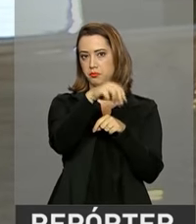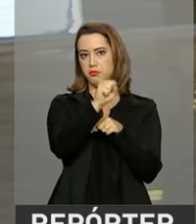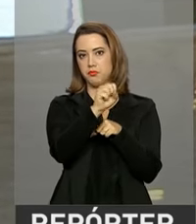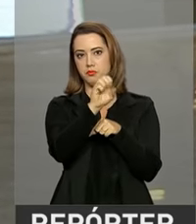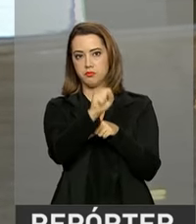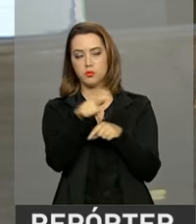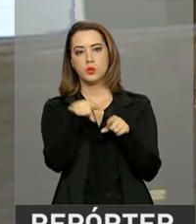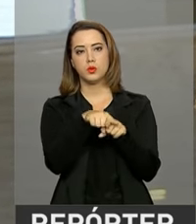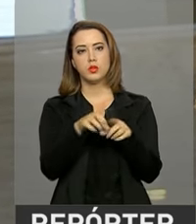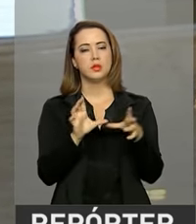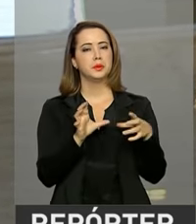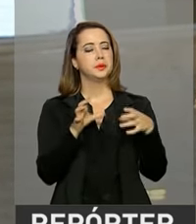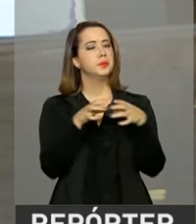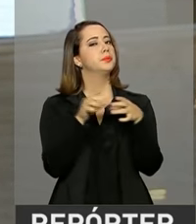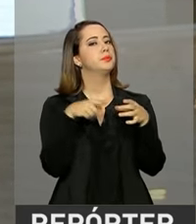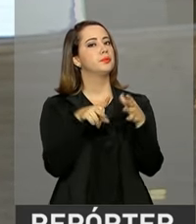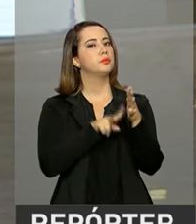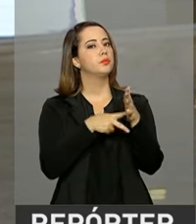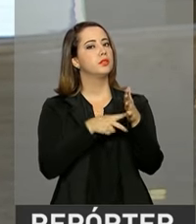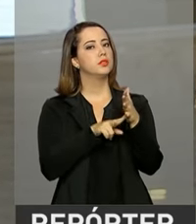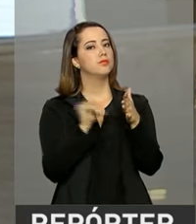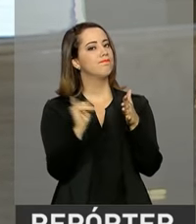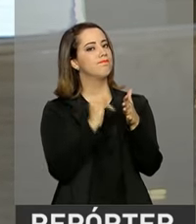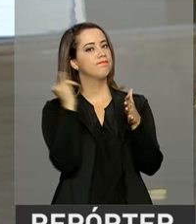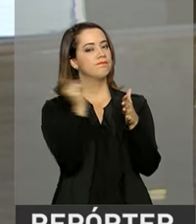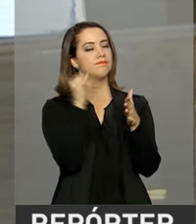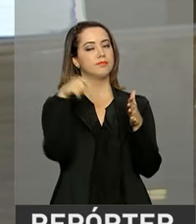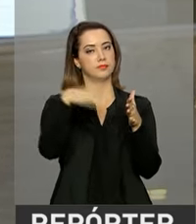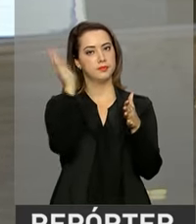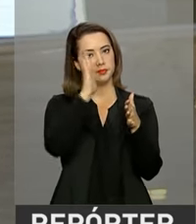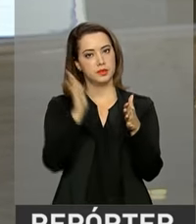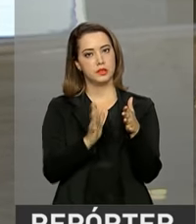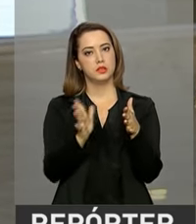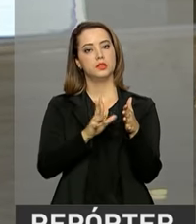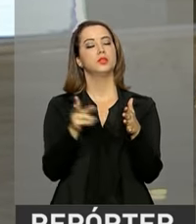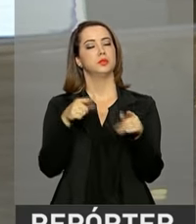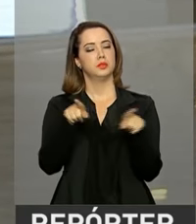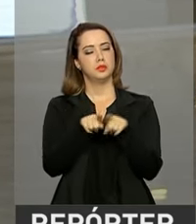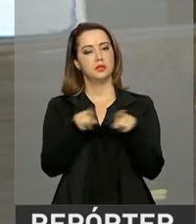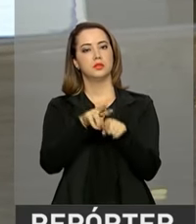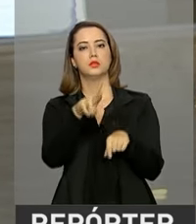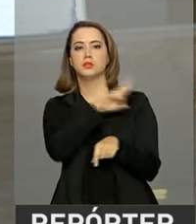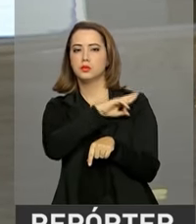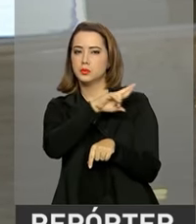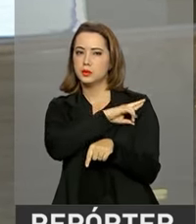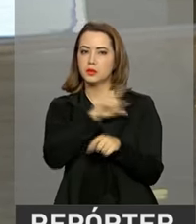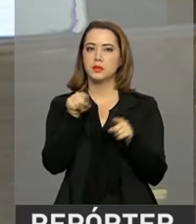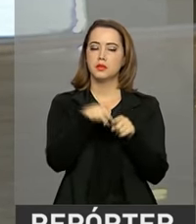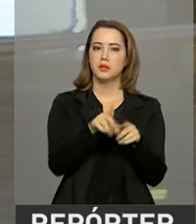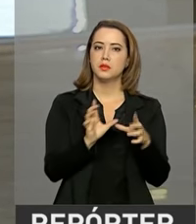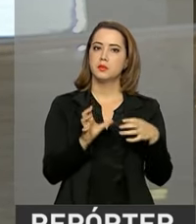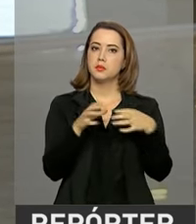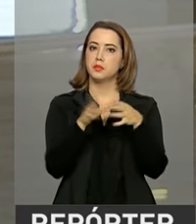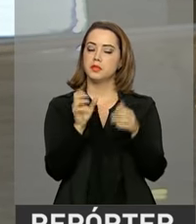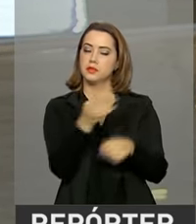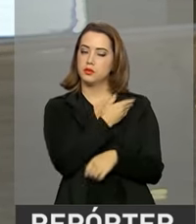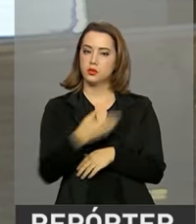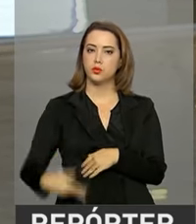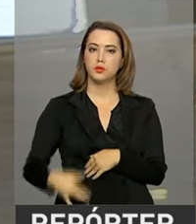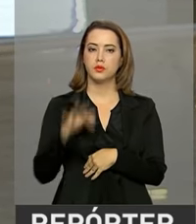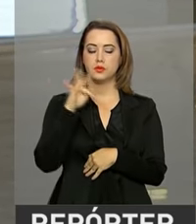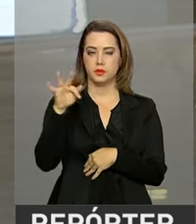centrais sindicais brasileiras e representantes do governo federal. A reforma da Previdência Social é considerada pelo